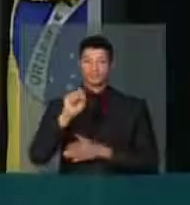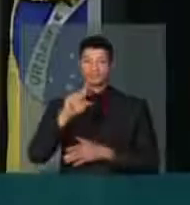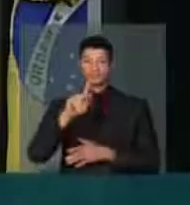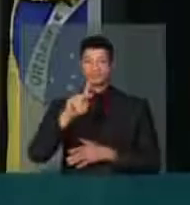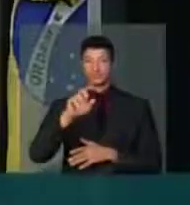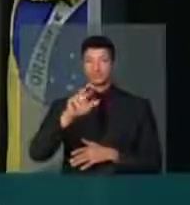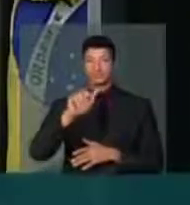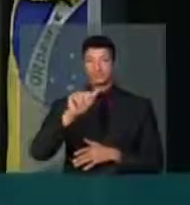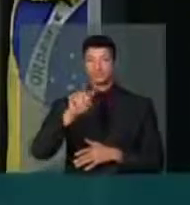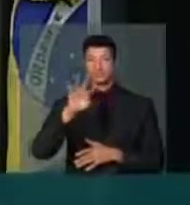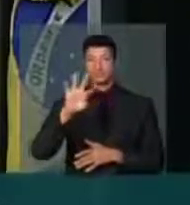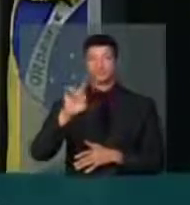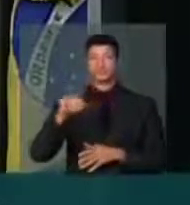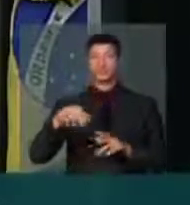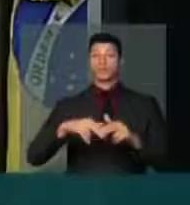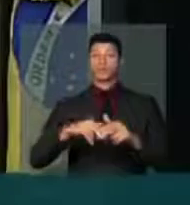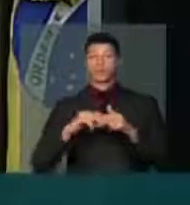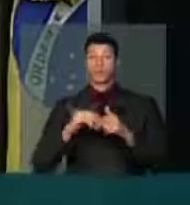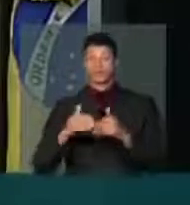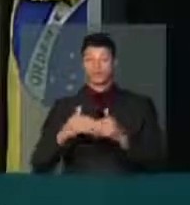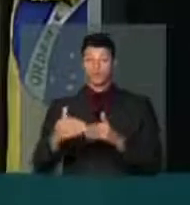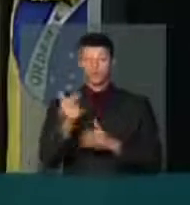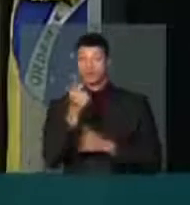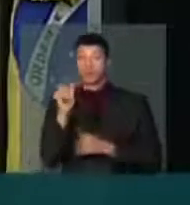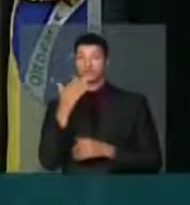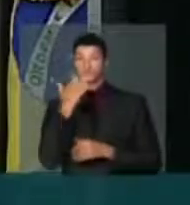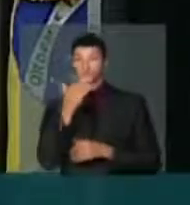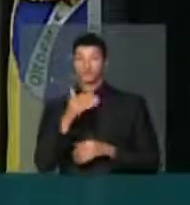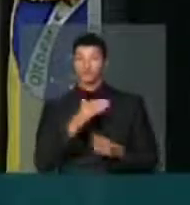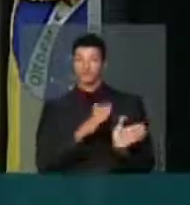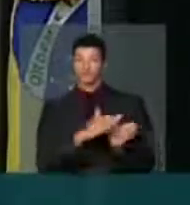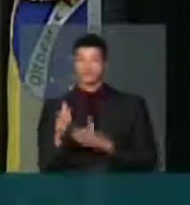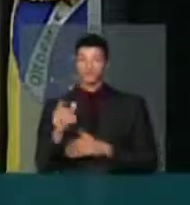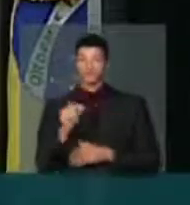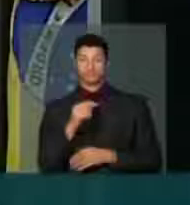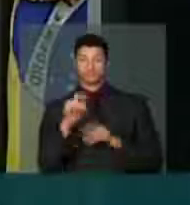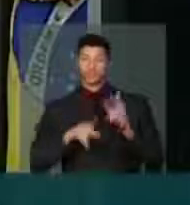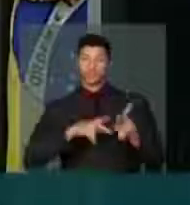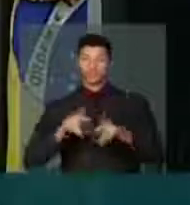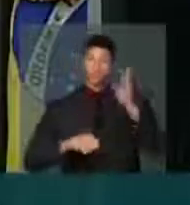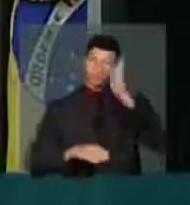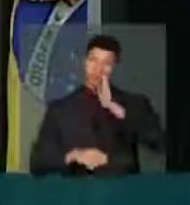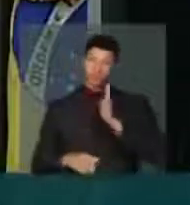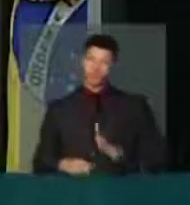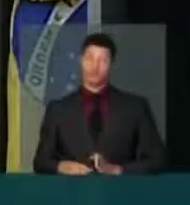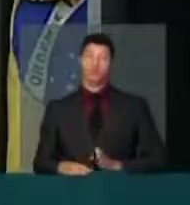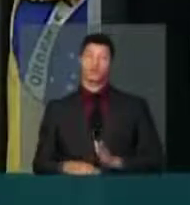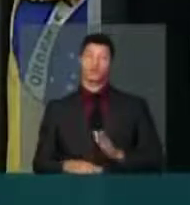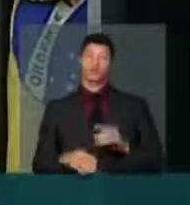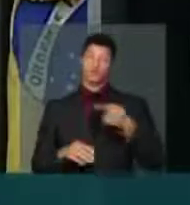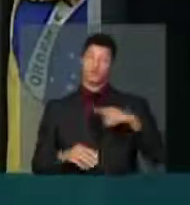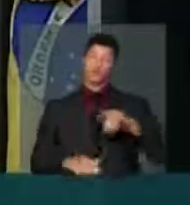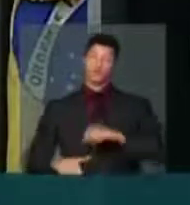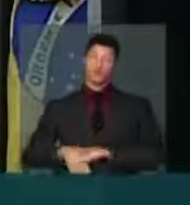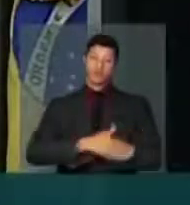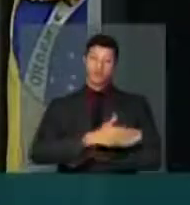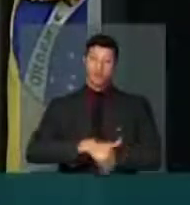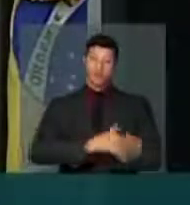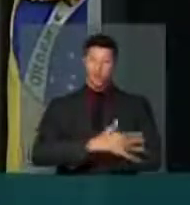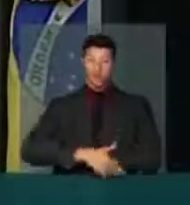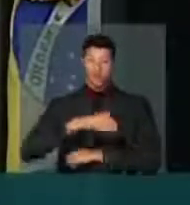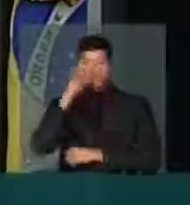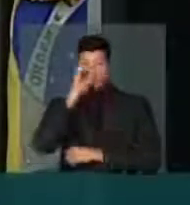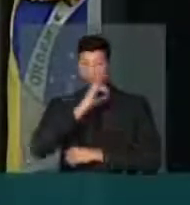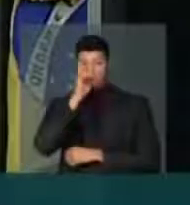superávit. Foi por este e outros motivos que o povo brasileiro foi às ruas no último